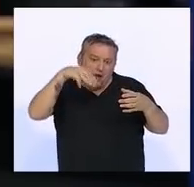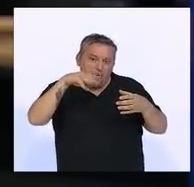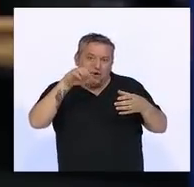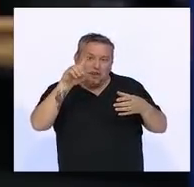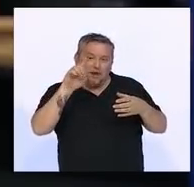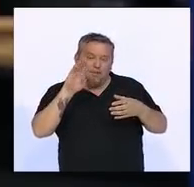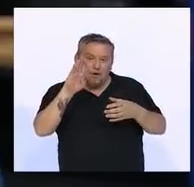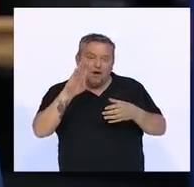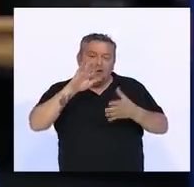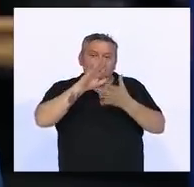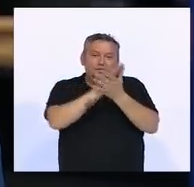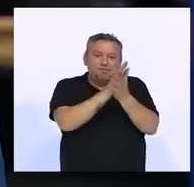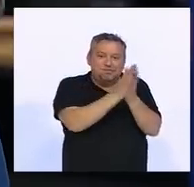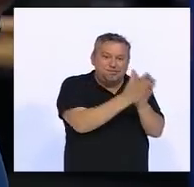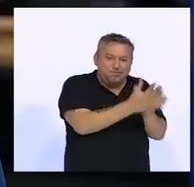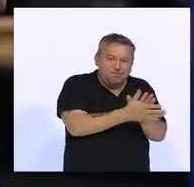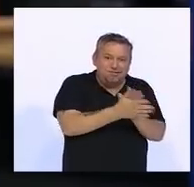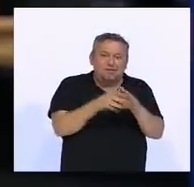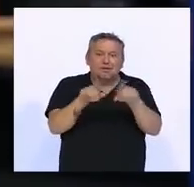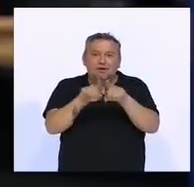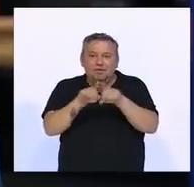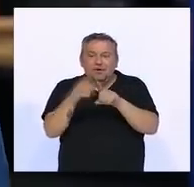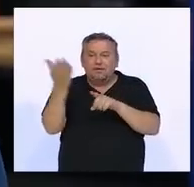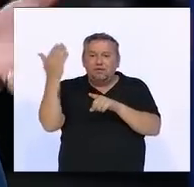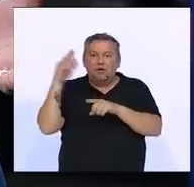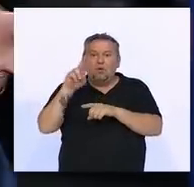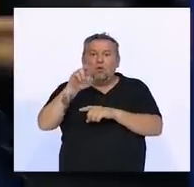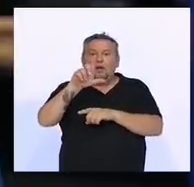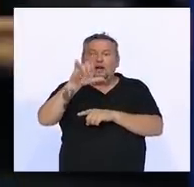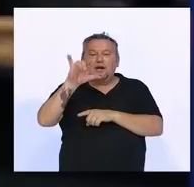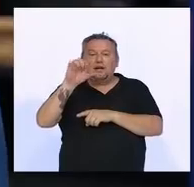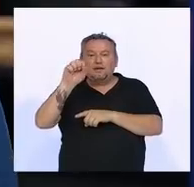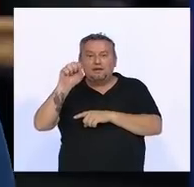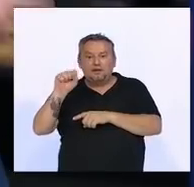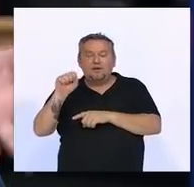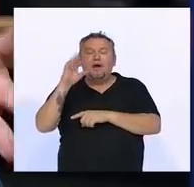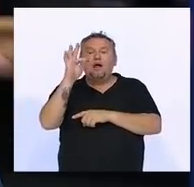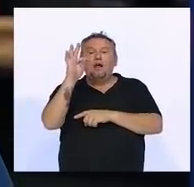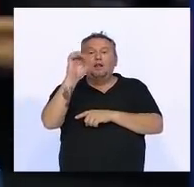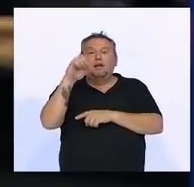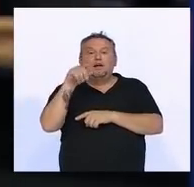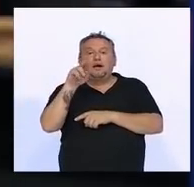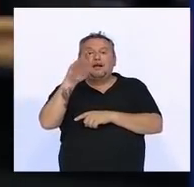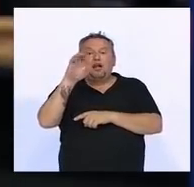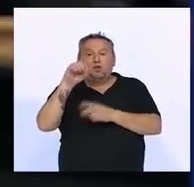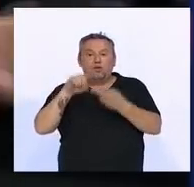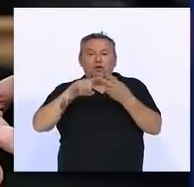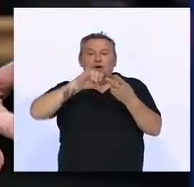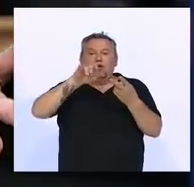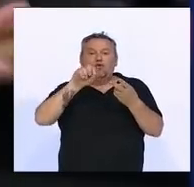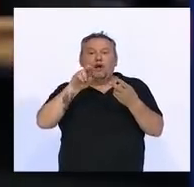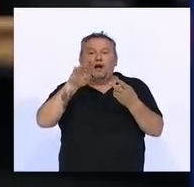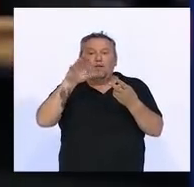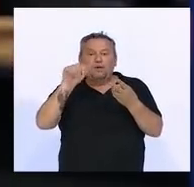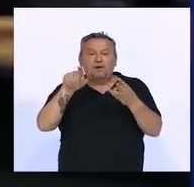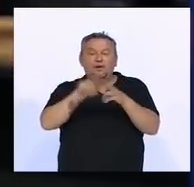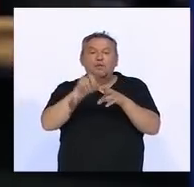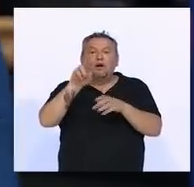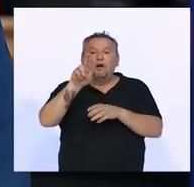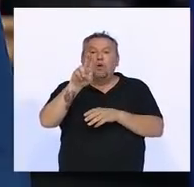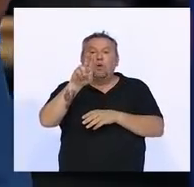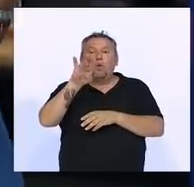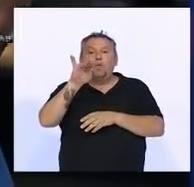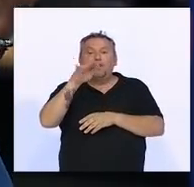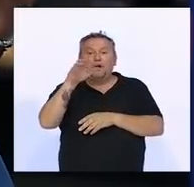destruiu, na verdade, o PMDB de Ulisses Guimarães, de Tancredo Neves, de Jarbas Vasconcelos, do senador Requião, de pessoas